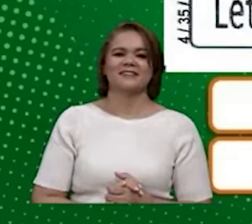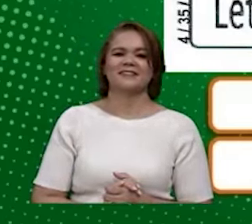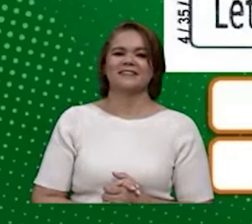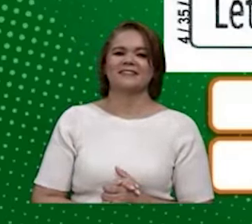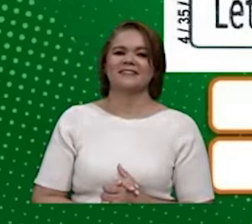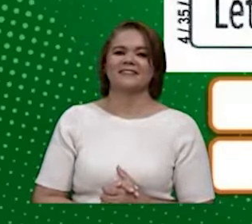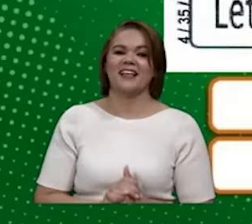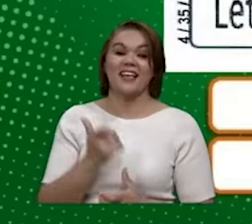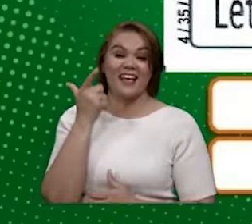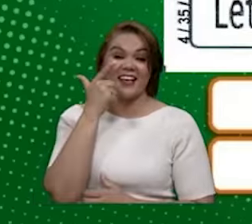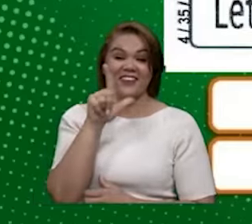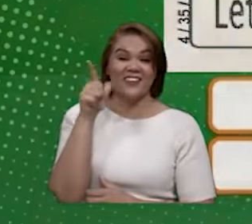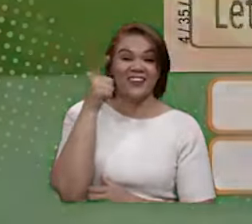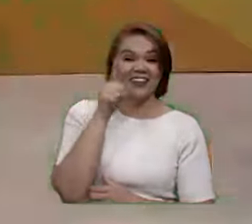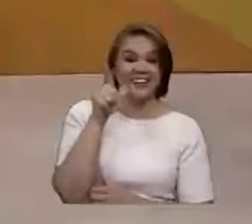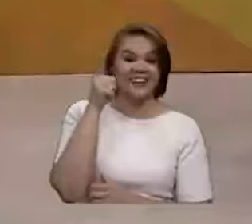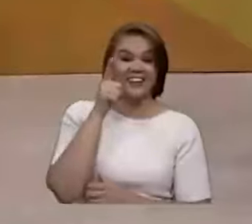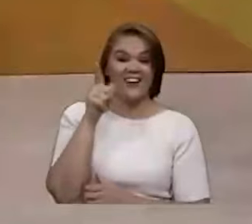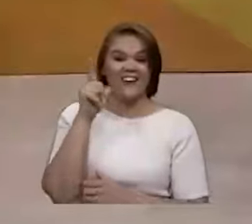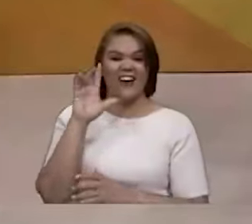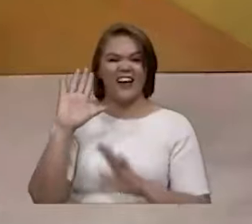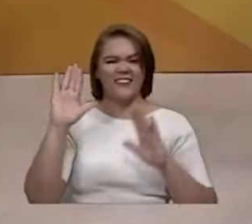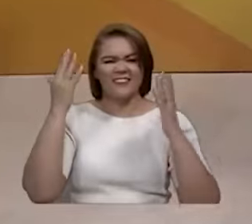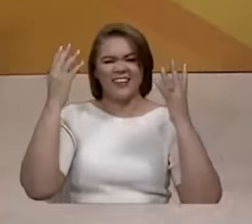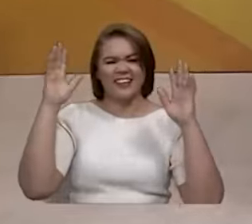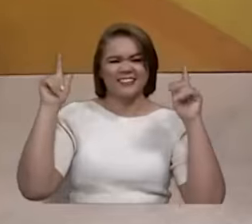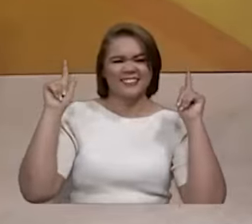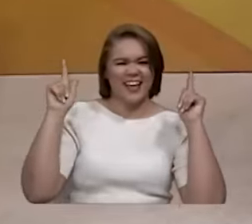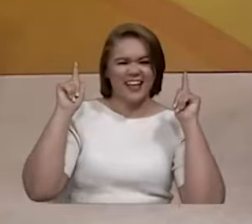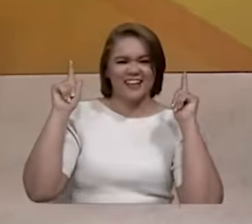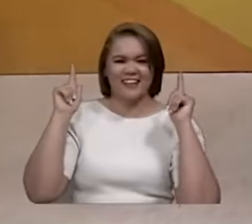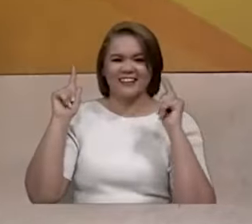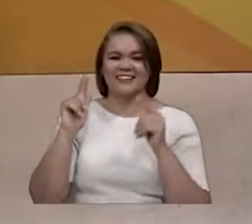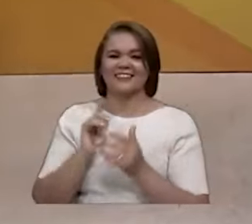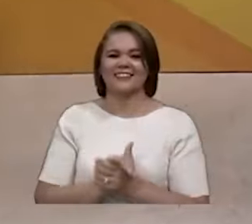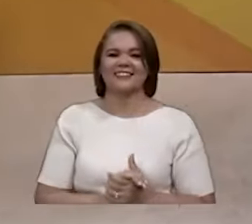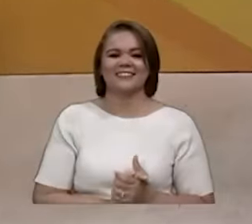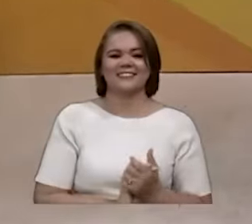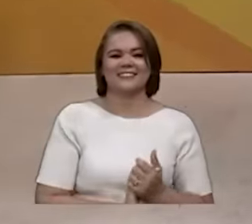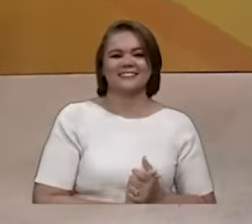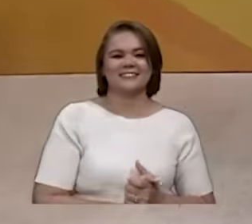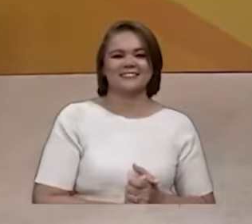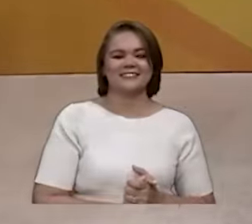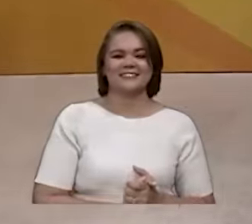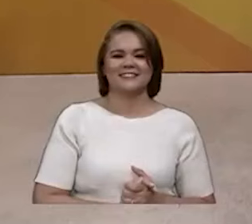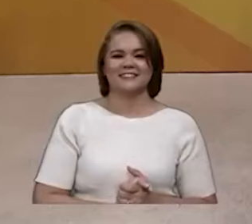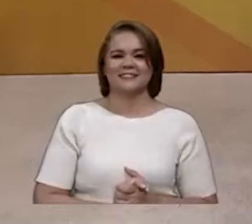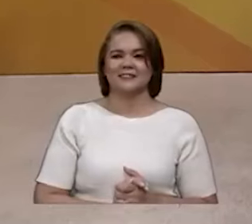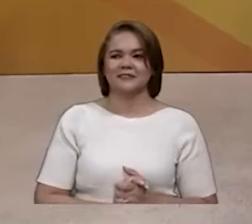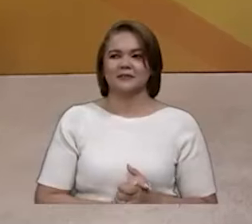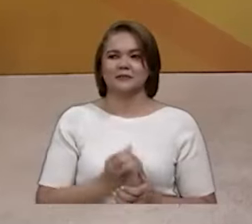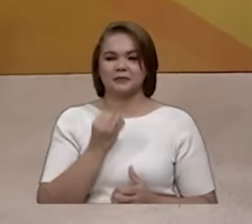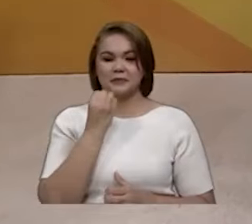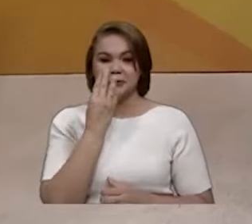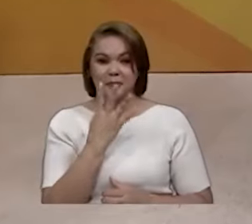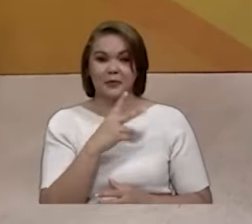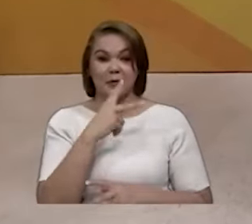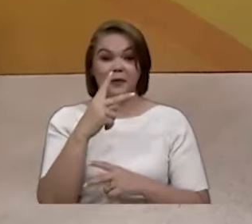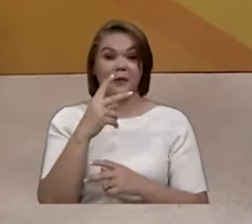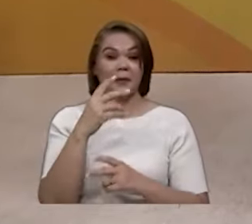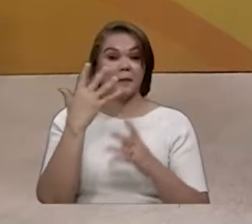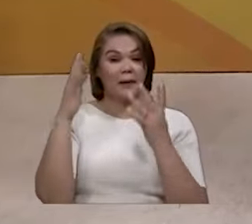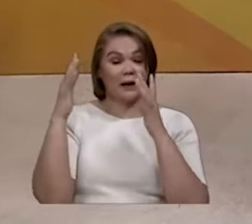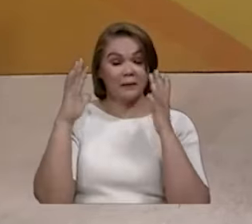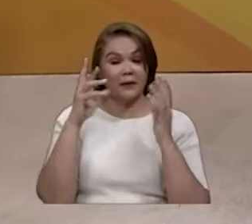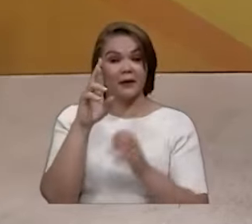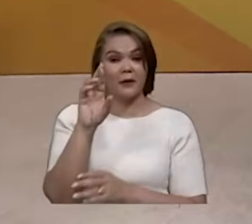ei mamãe, levou, comemora, ei, tá vendo, comemora aí. Muito bom, parabéns pra Roberta ali,